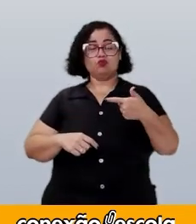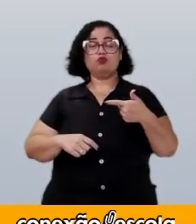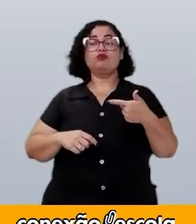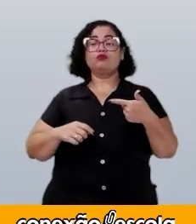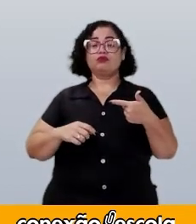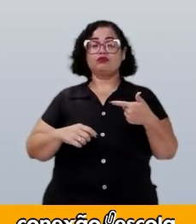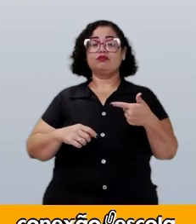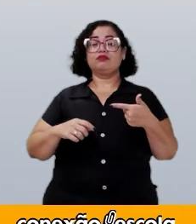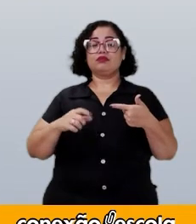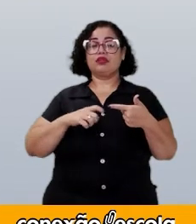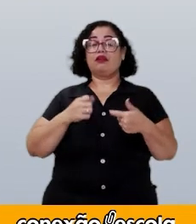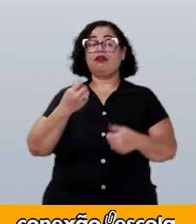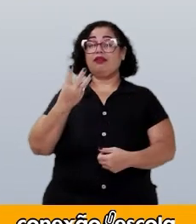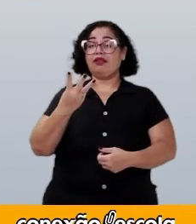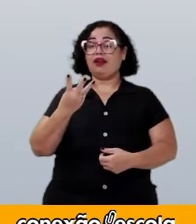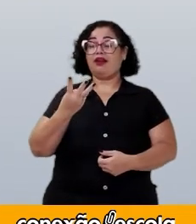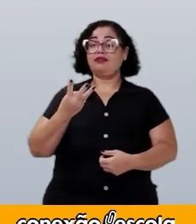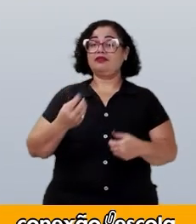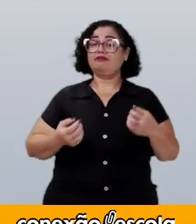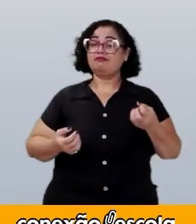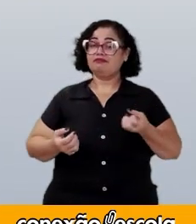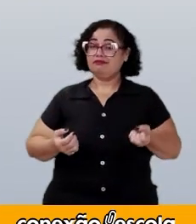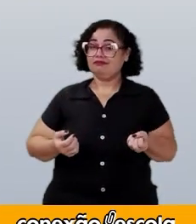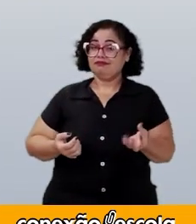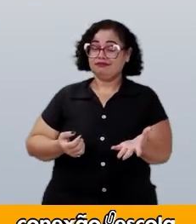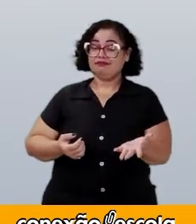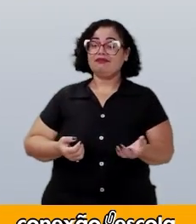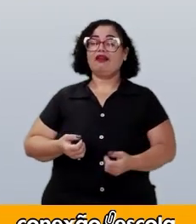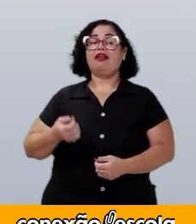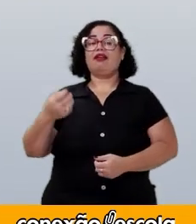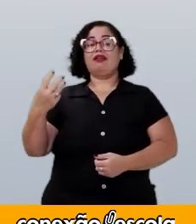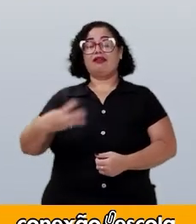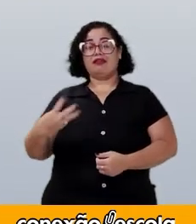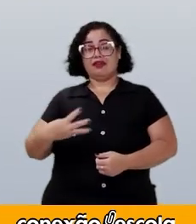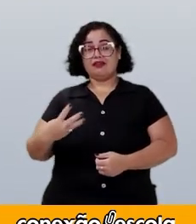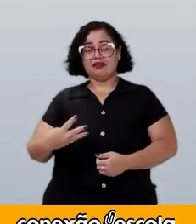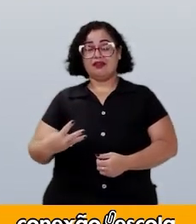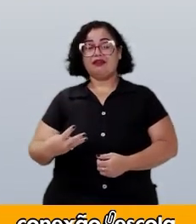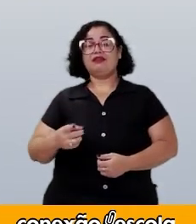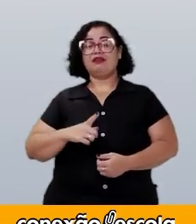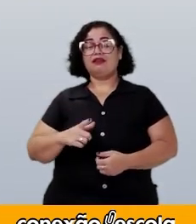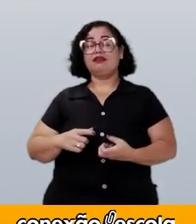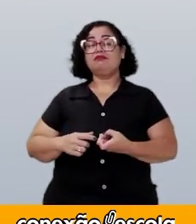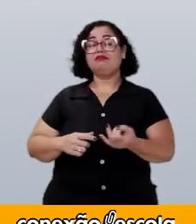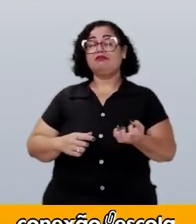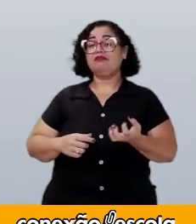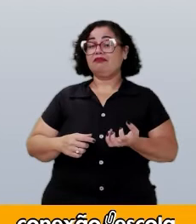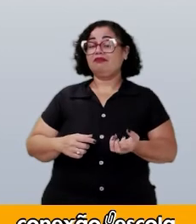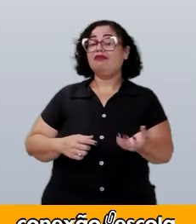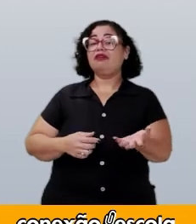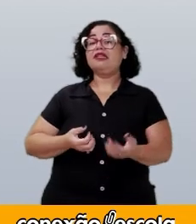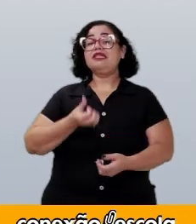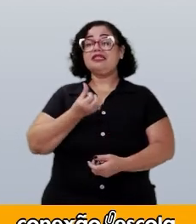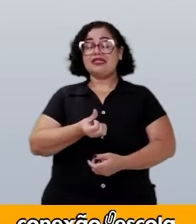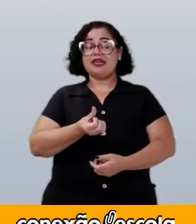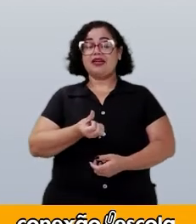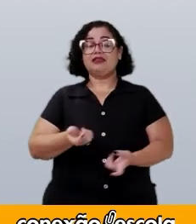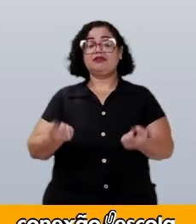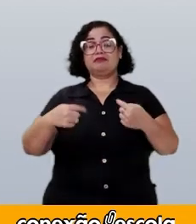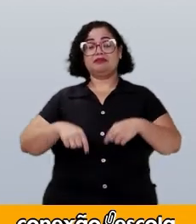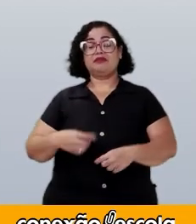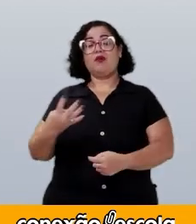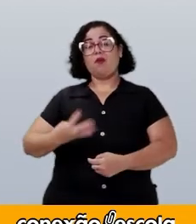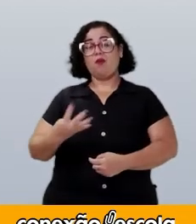eu tenho três cubos. Na terceira imagem, eu tenho seis cubos. Na